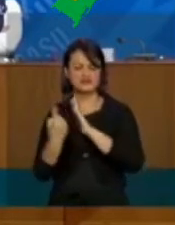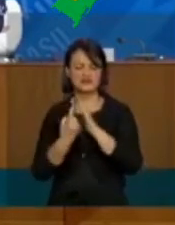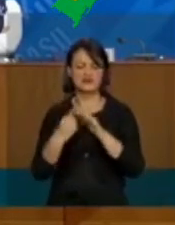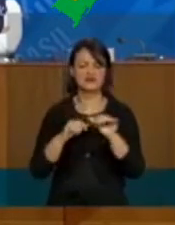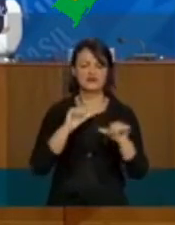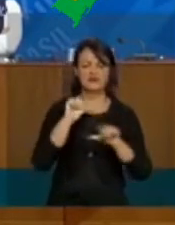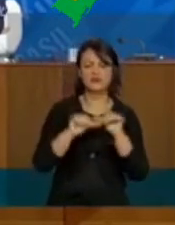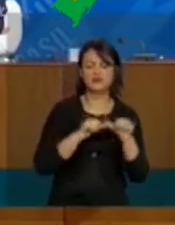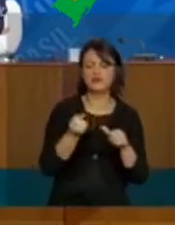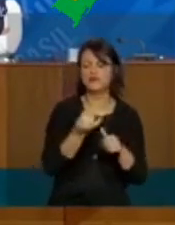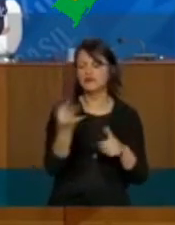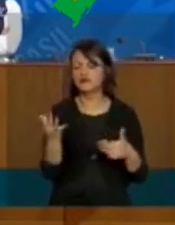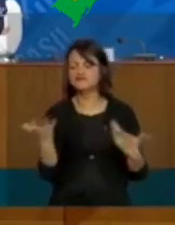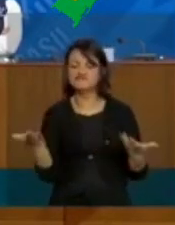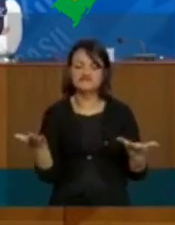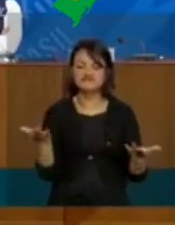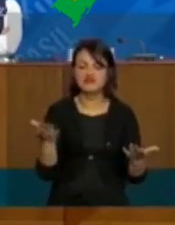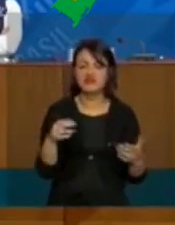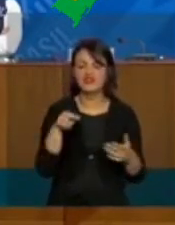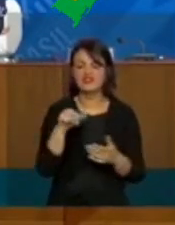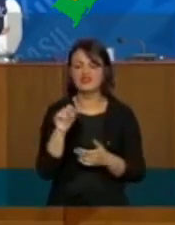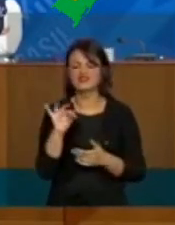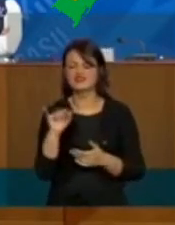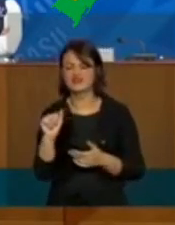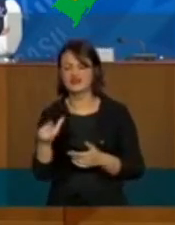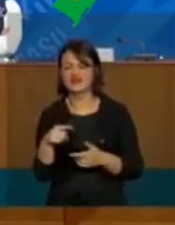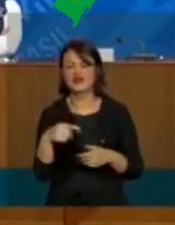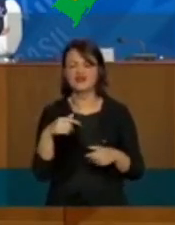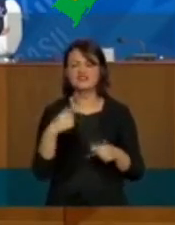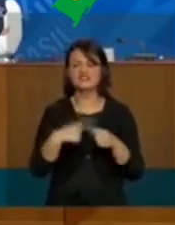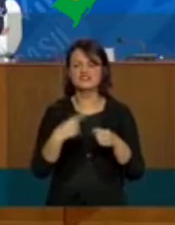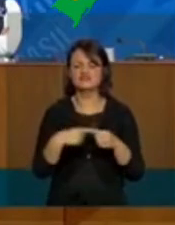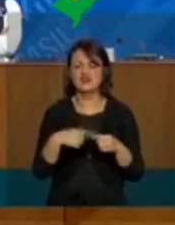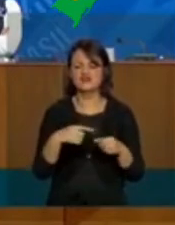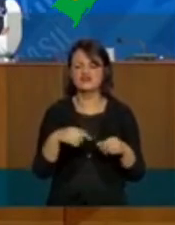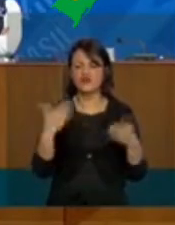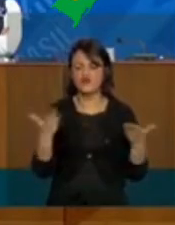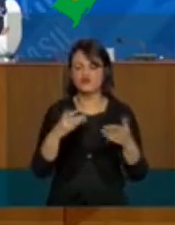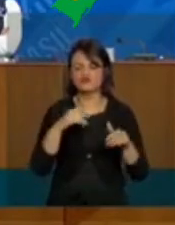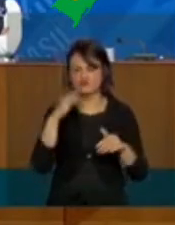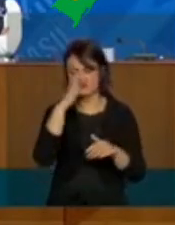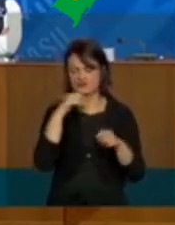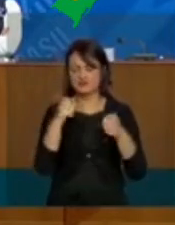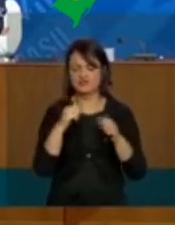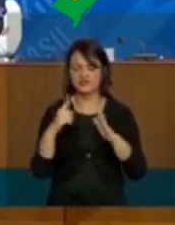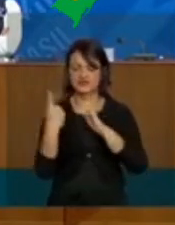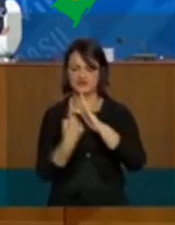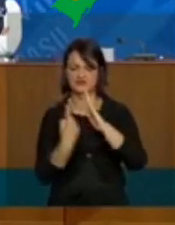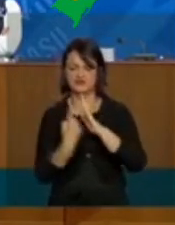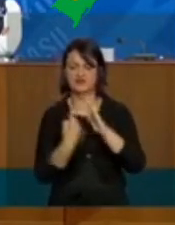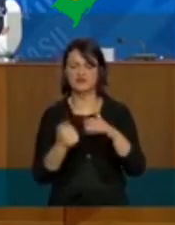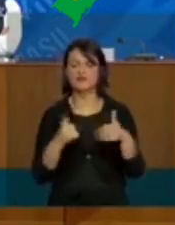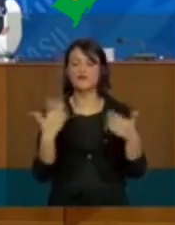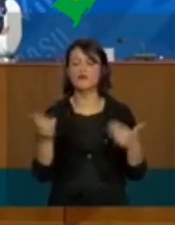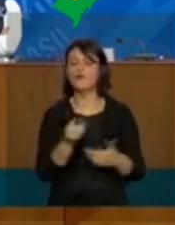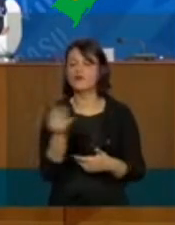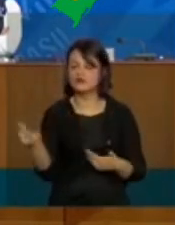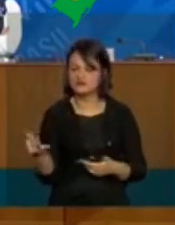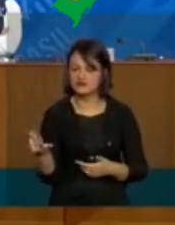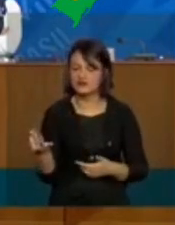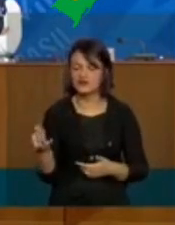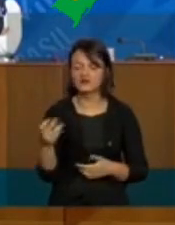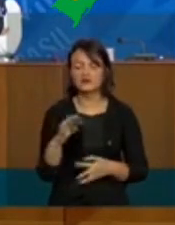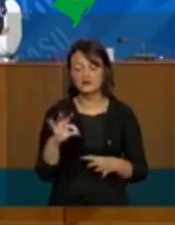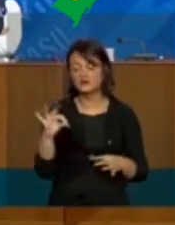migraram? Natália Fruet, quais cidades do Brasil precisam adotar hoje medidas de isolamento social, enfim. Todos eles